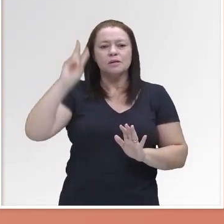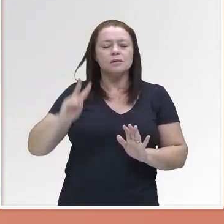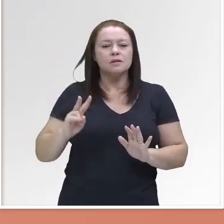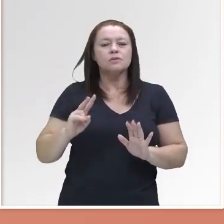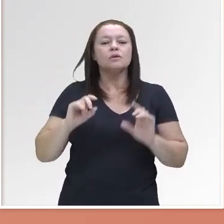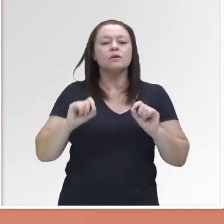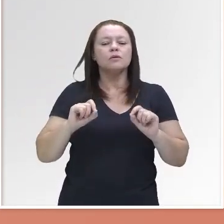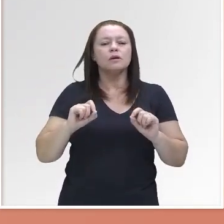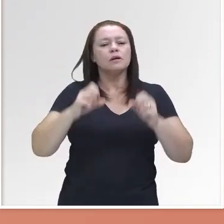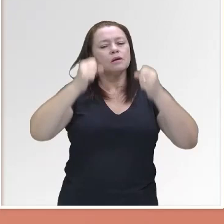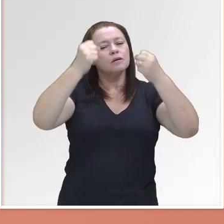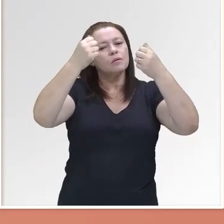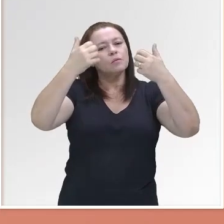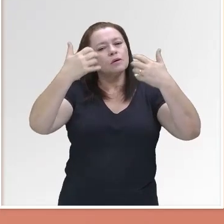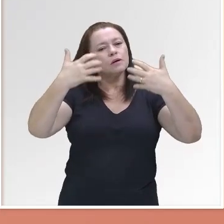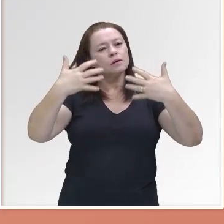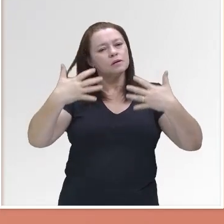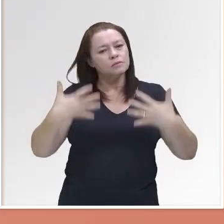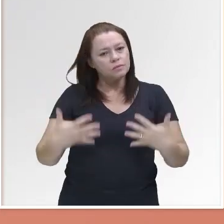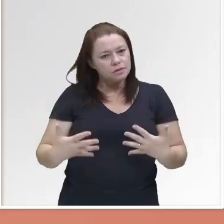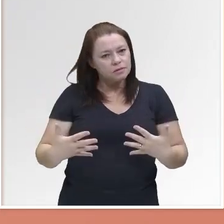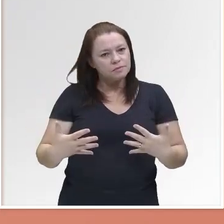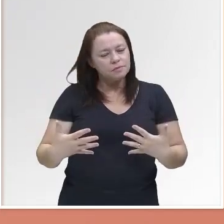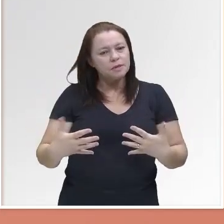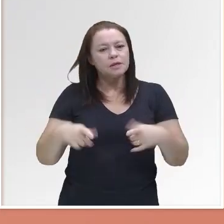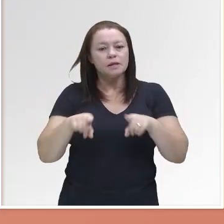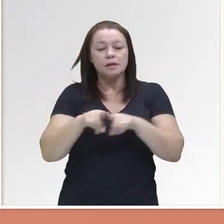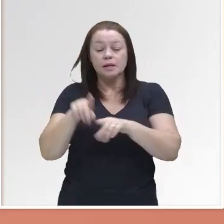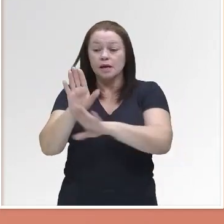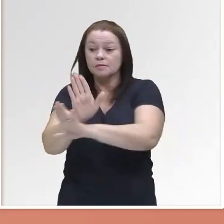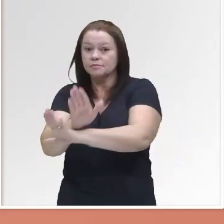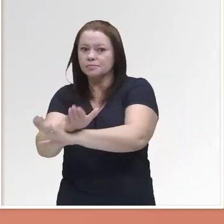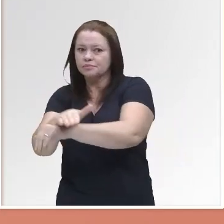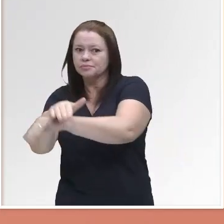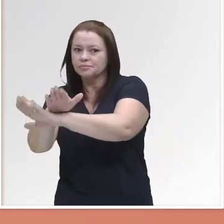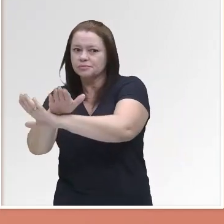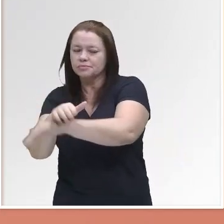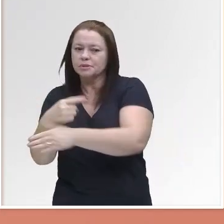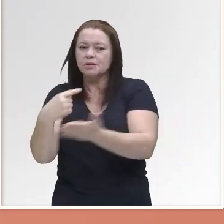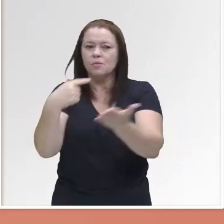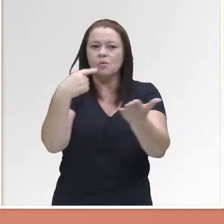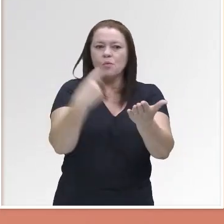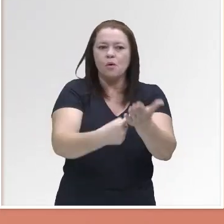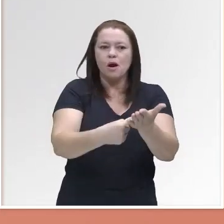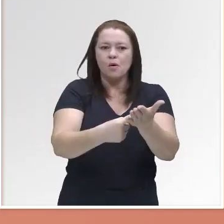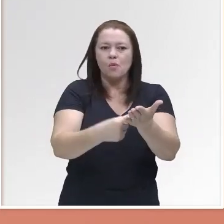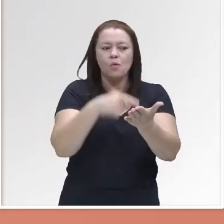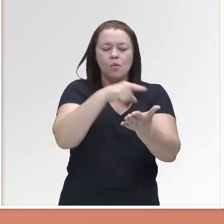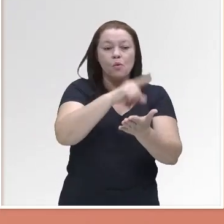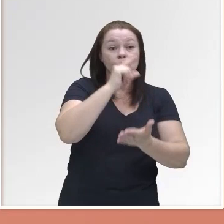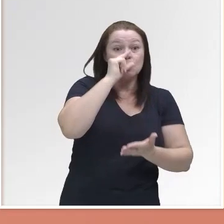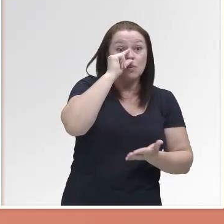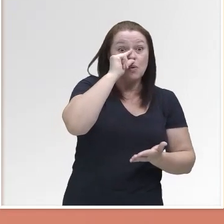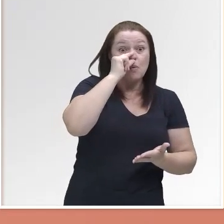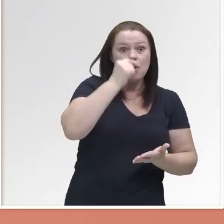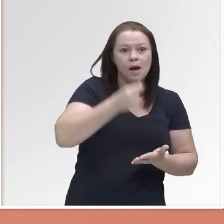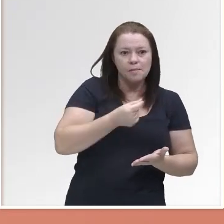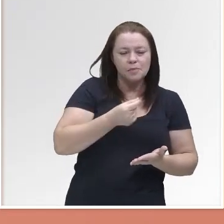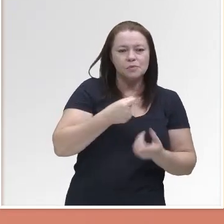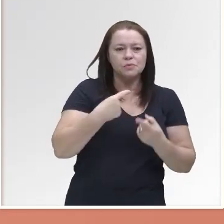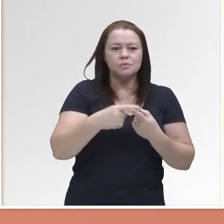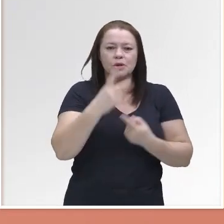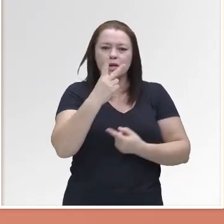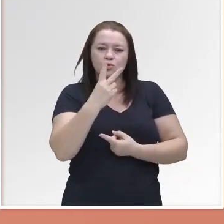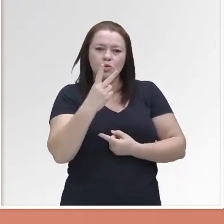fala sobre o acordo que Ariel fez com a bruxa, através de duas enguias,